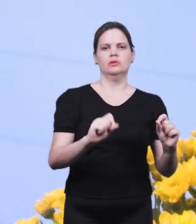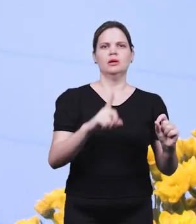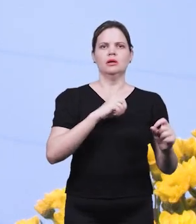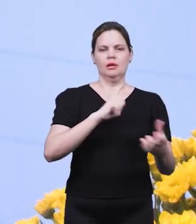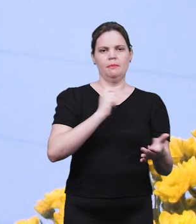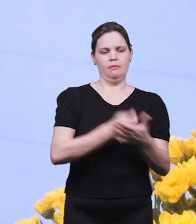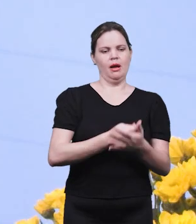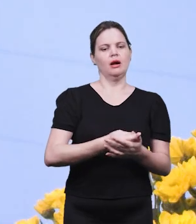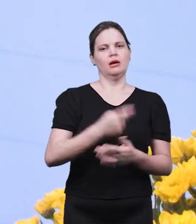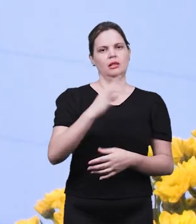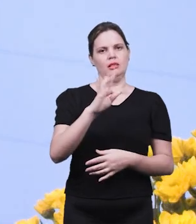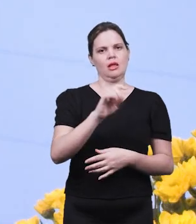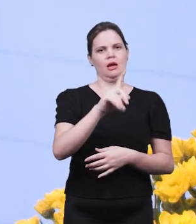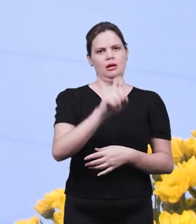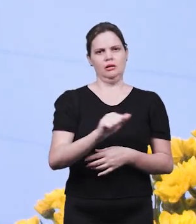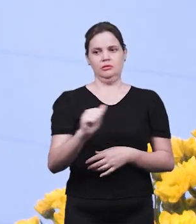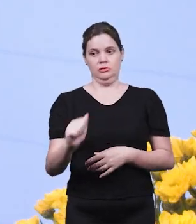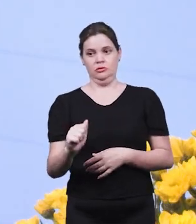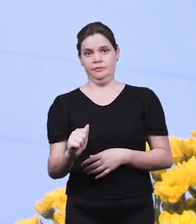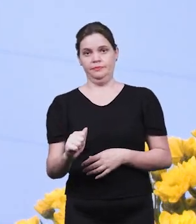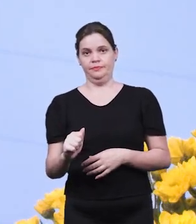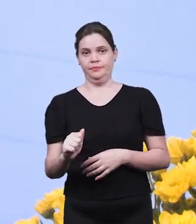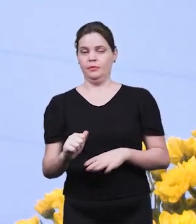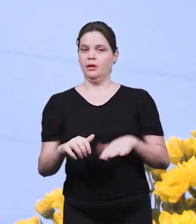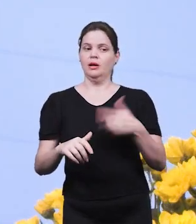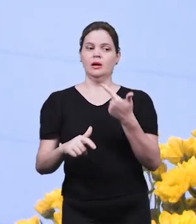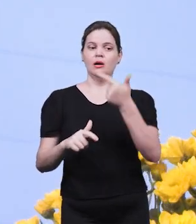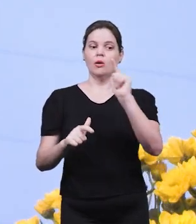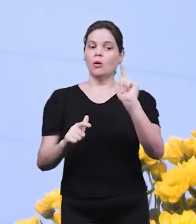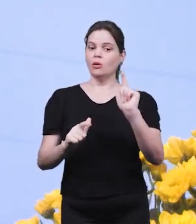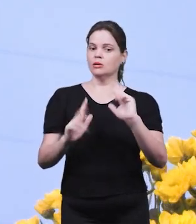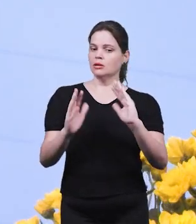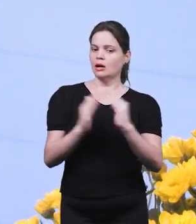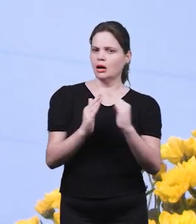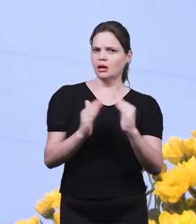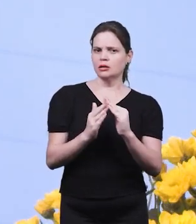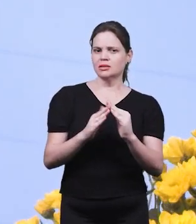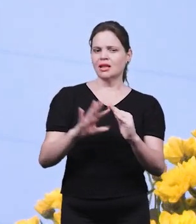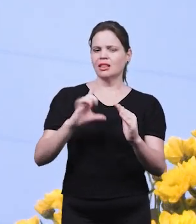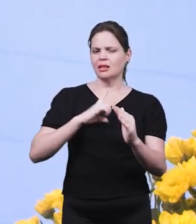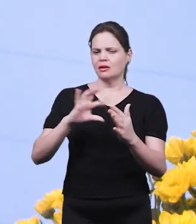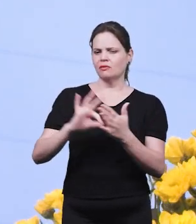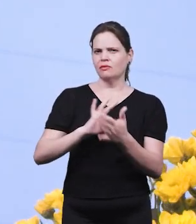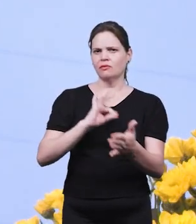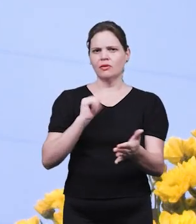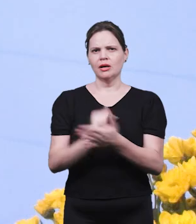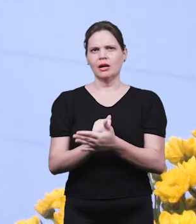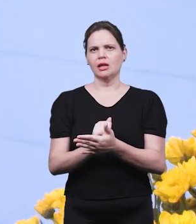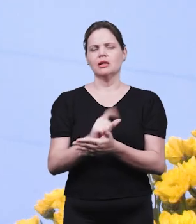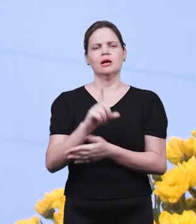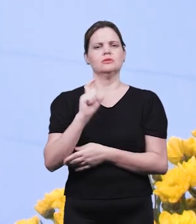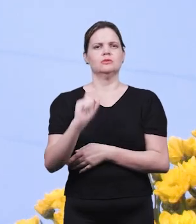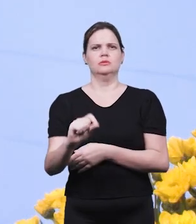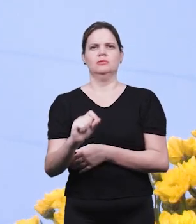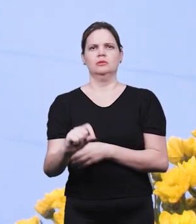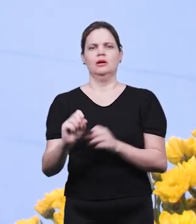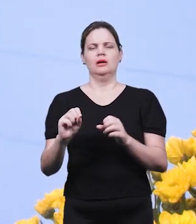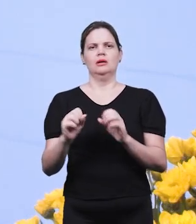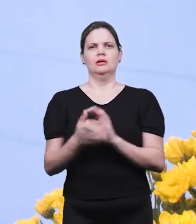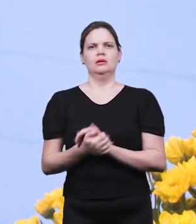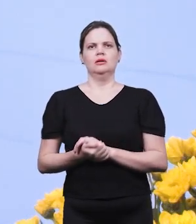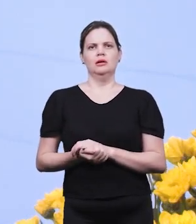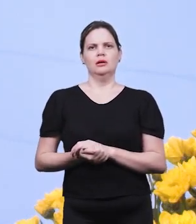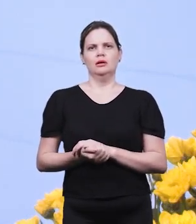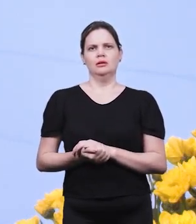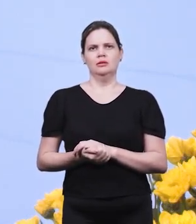cobrança. Outros que foram cadastrados pela União como imóveis